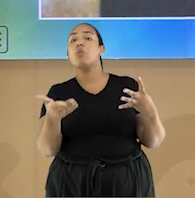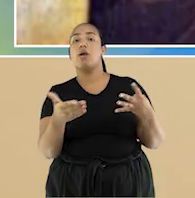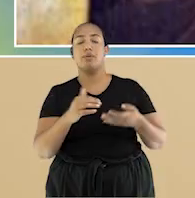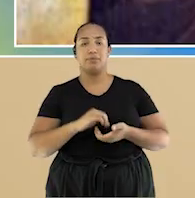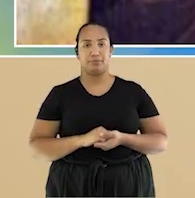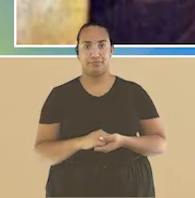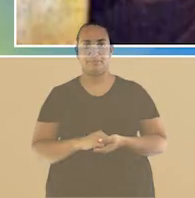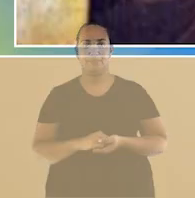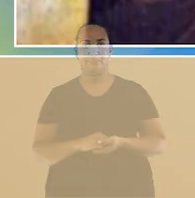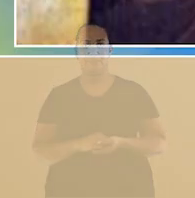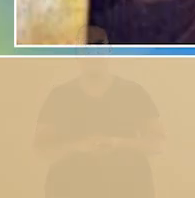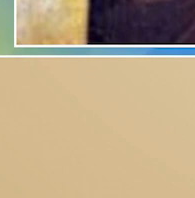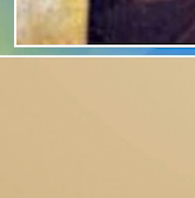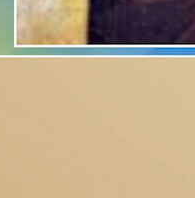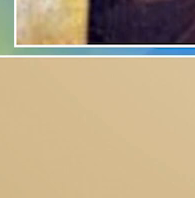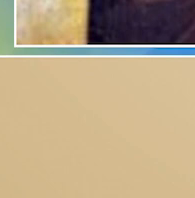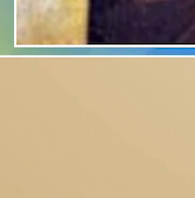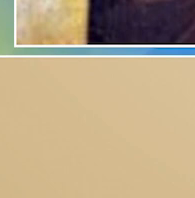correta?